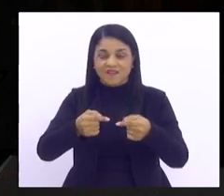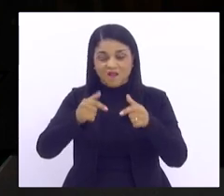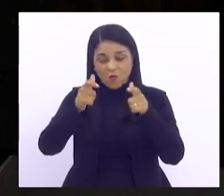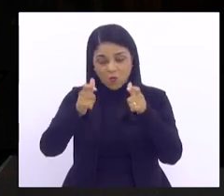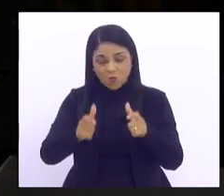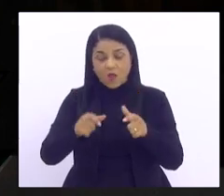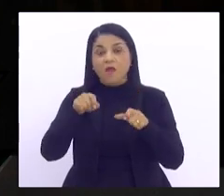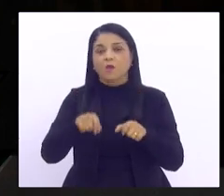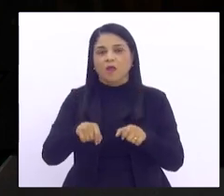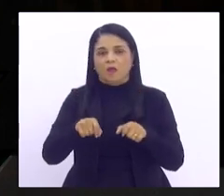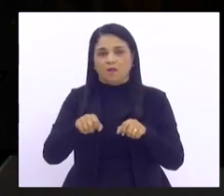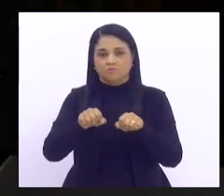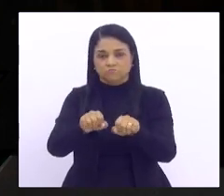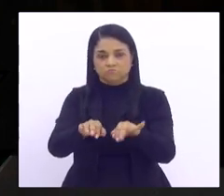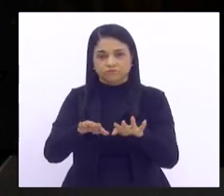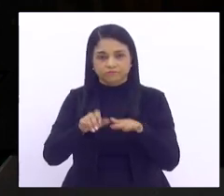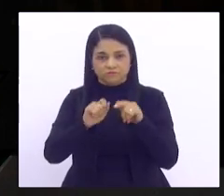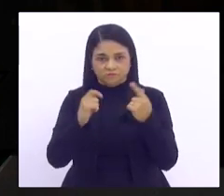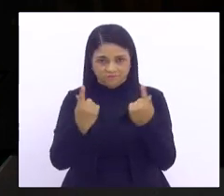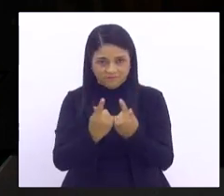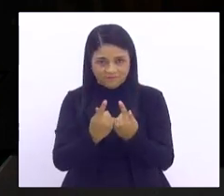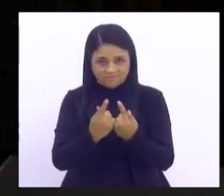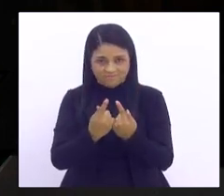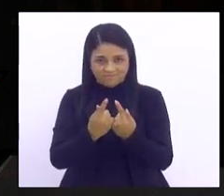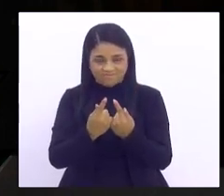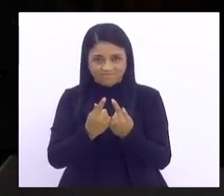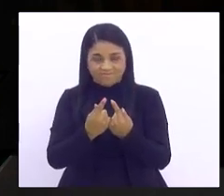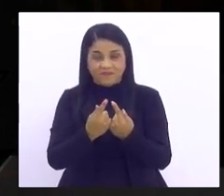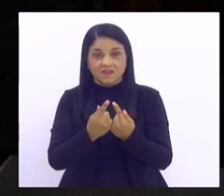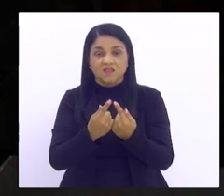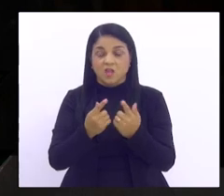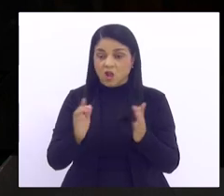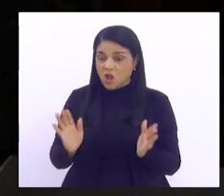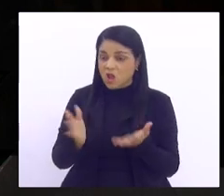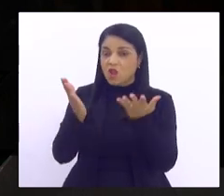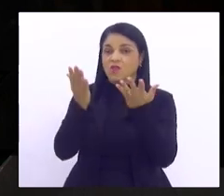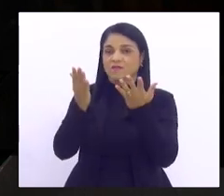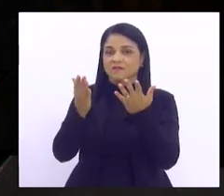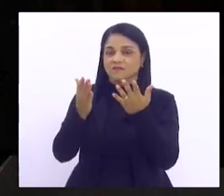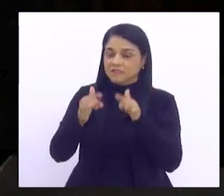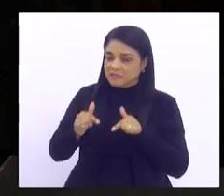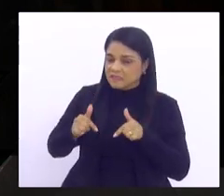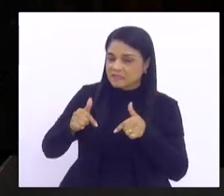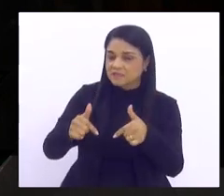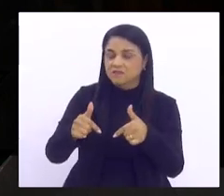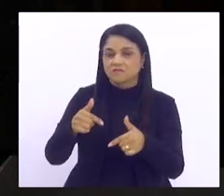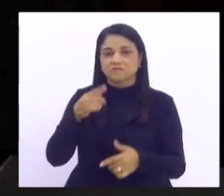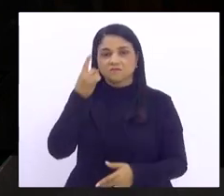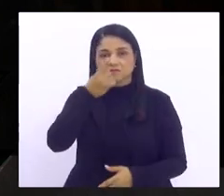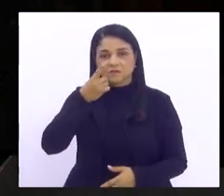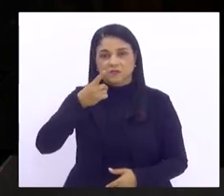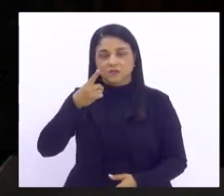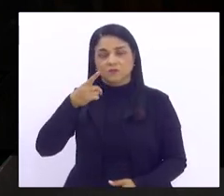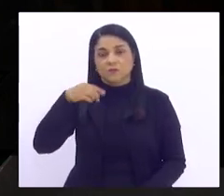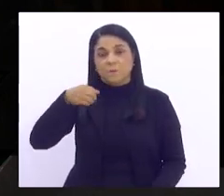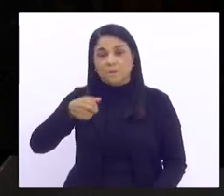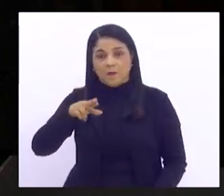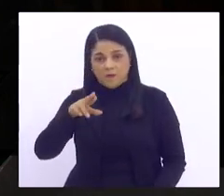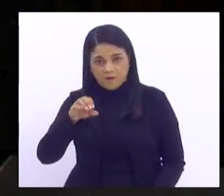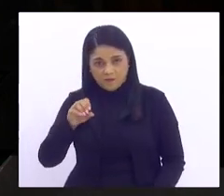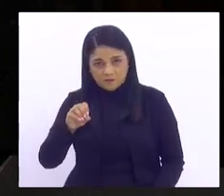é o Parlamento. Então, eu preciso enaltecer e louvar a iniciativa do deputado estadual Márcio Galberto